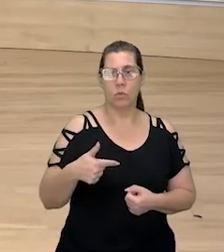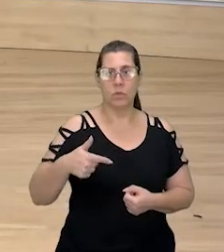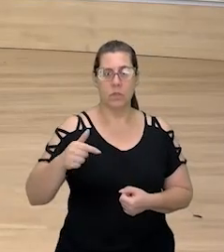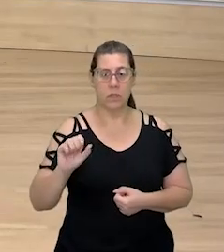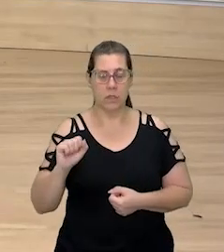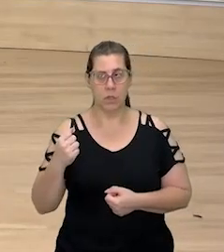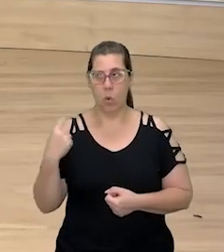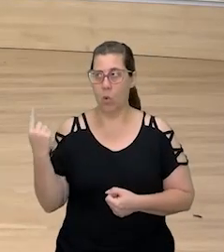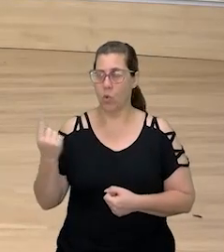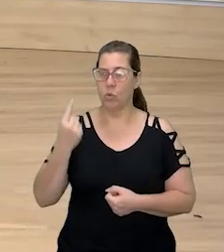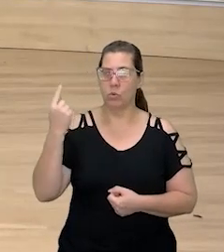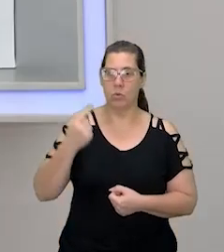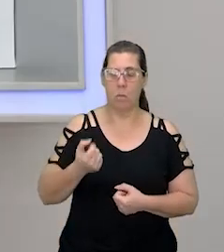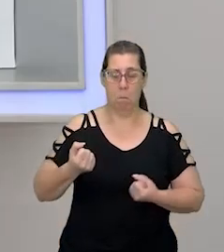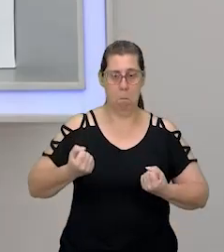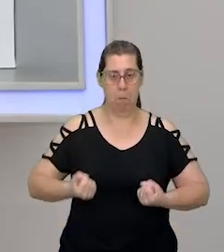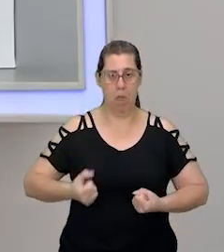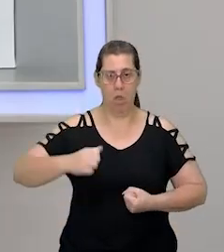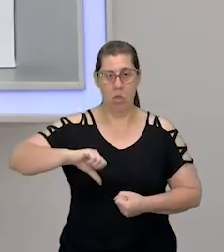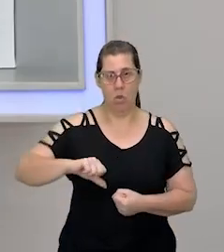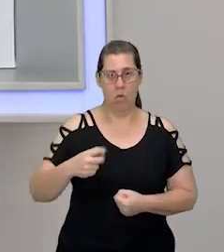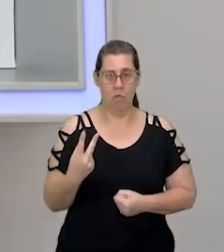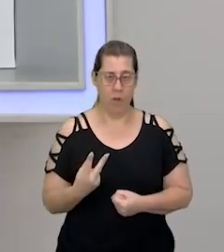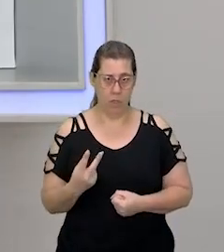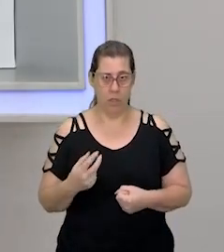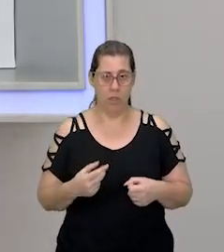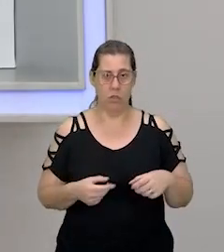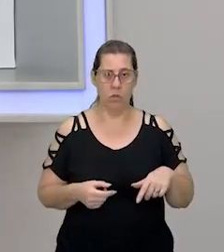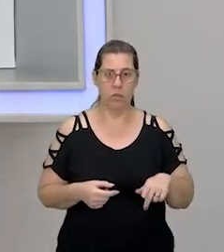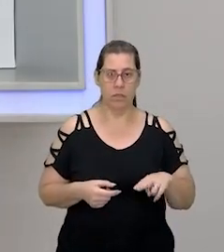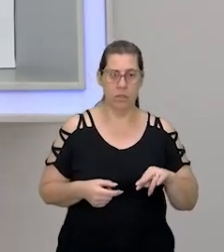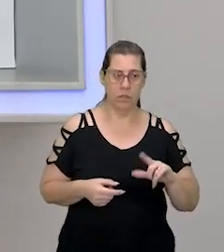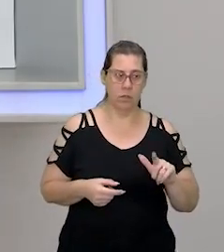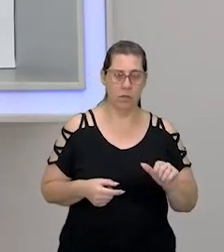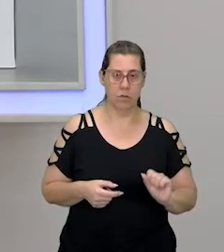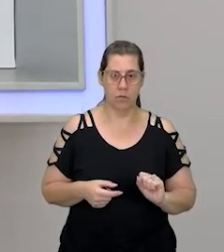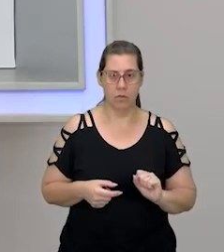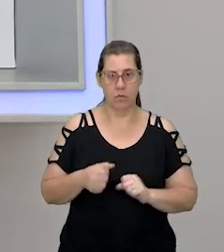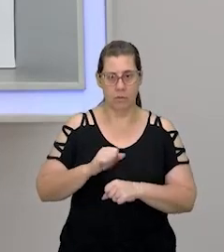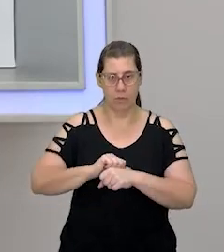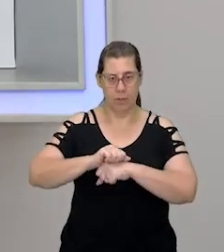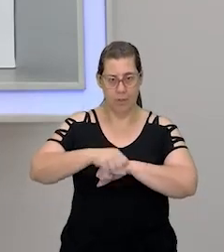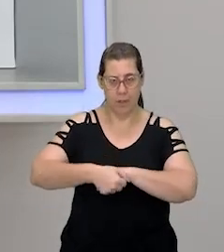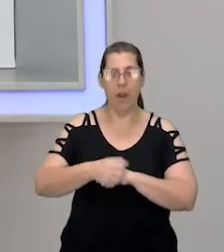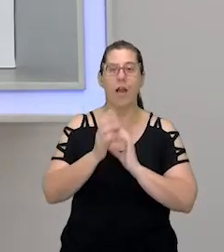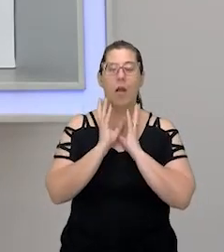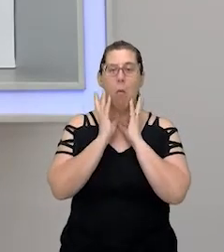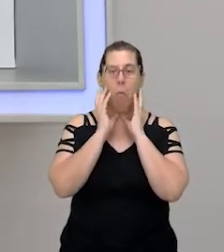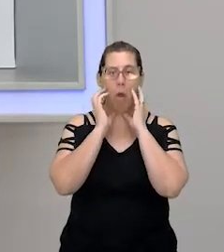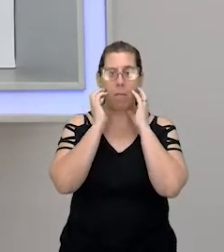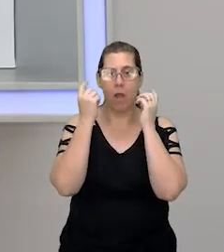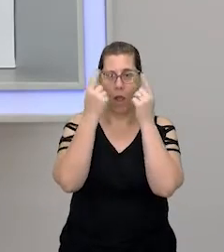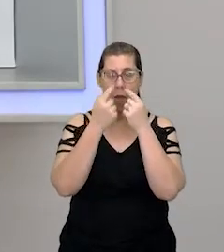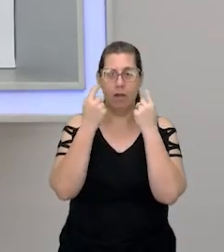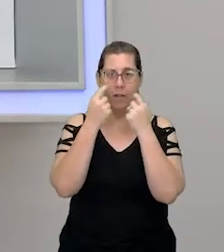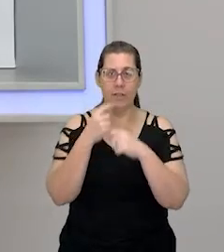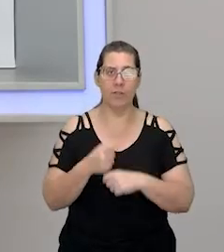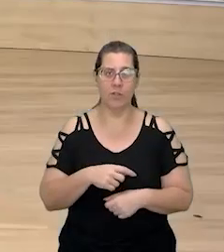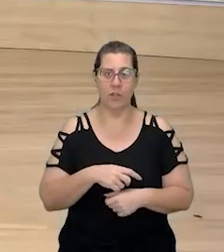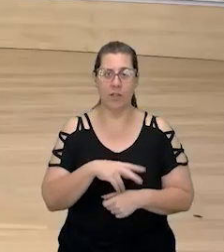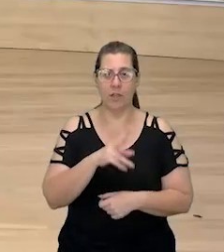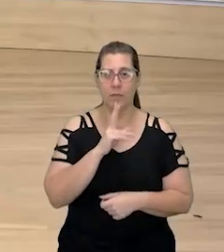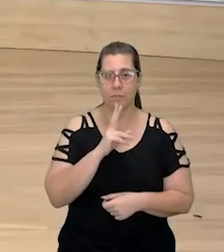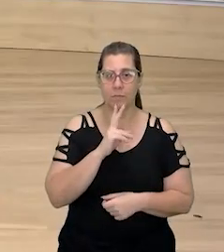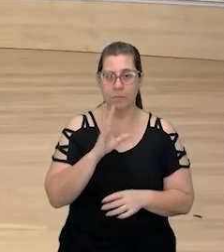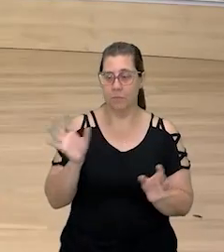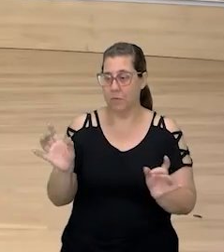de altura, Tô pesando 92 quilos, Careca, de barba, olhos verdes. E